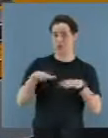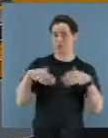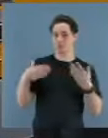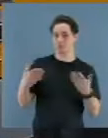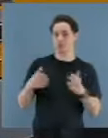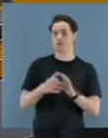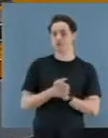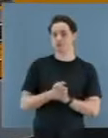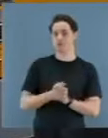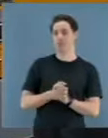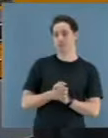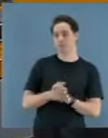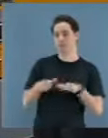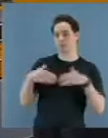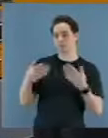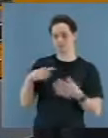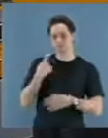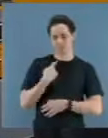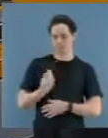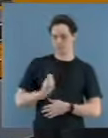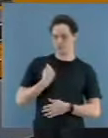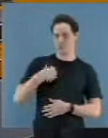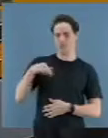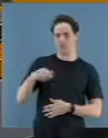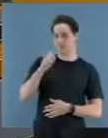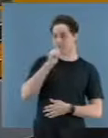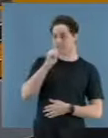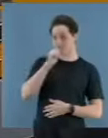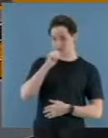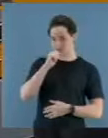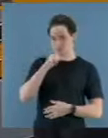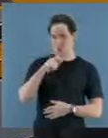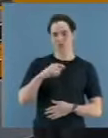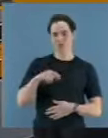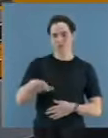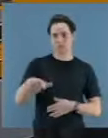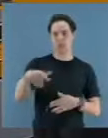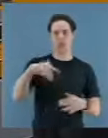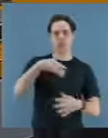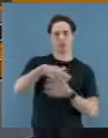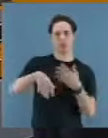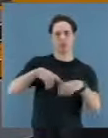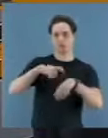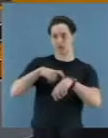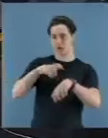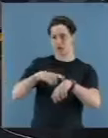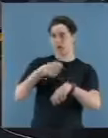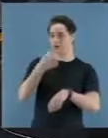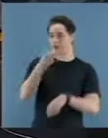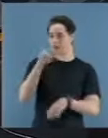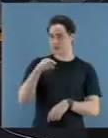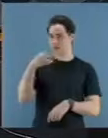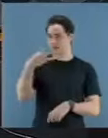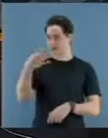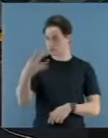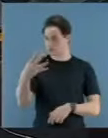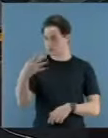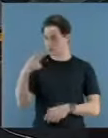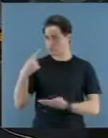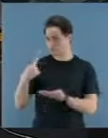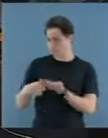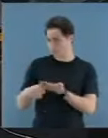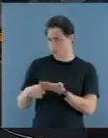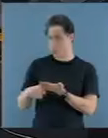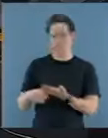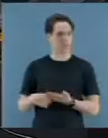comigo. Estamos aqui ainda. Bicho tá pegando, 18h34. O senhor confirma essa mensagem? Eu não lembro de todas